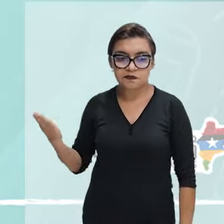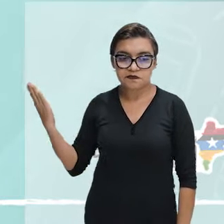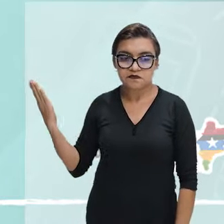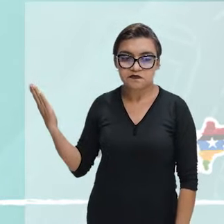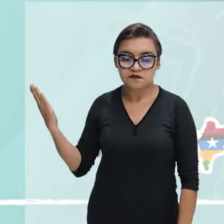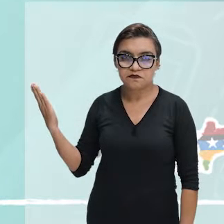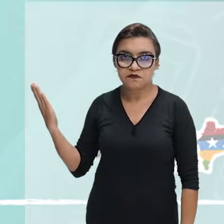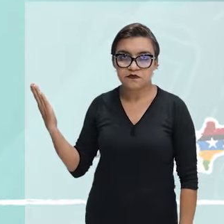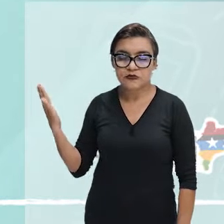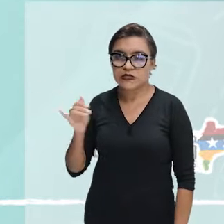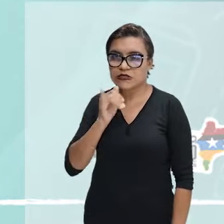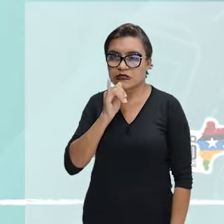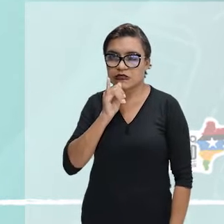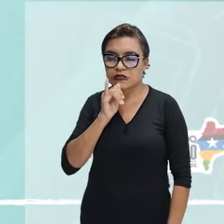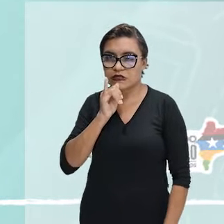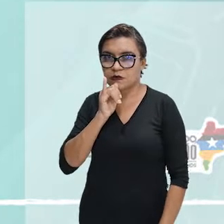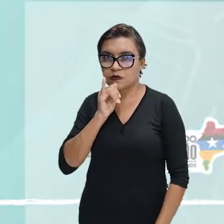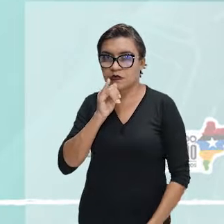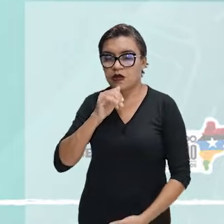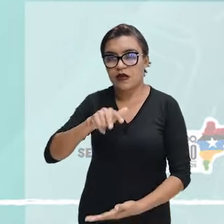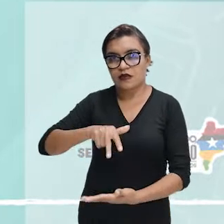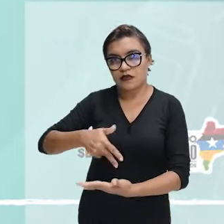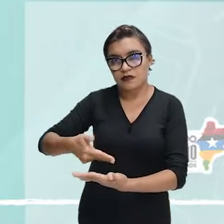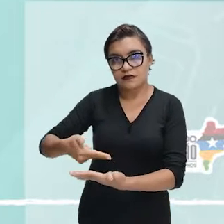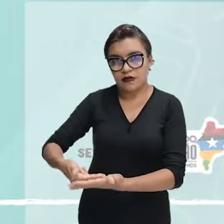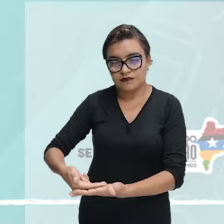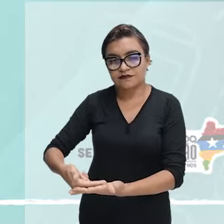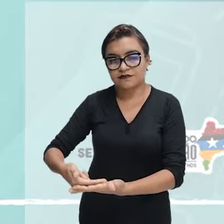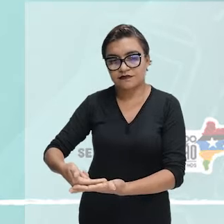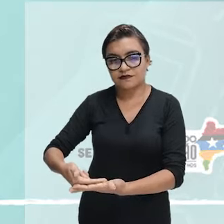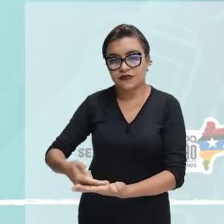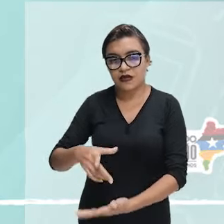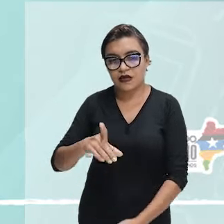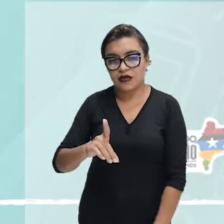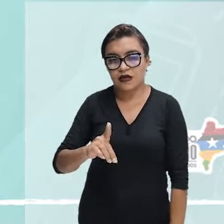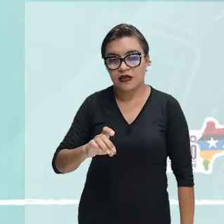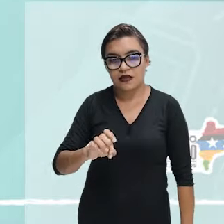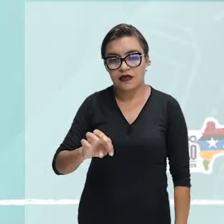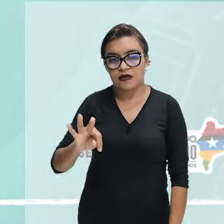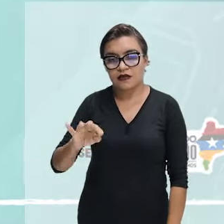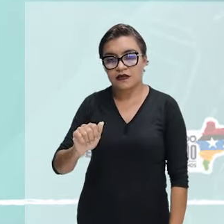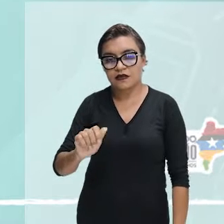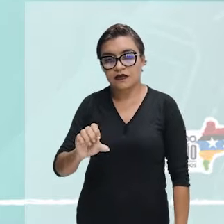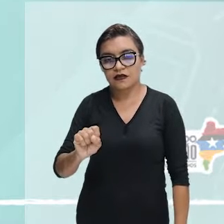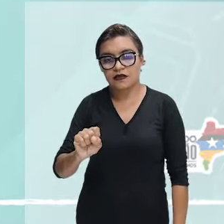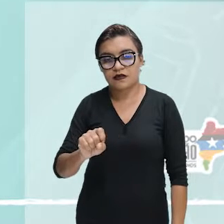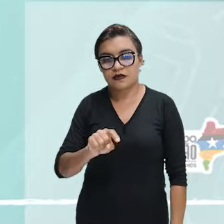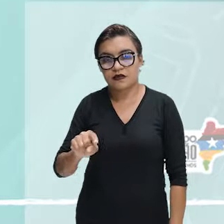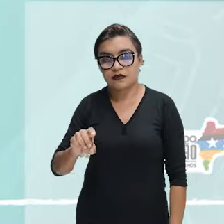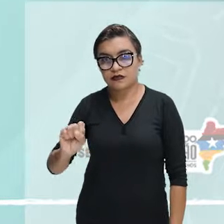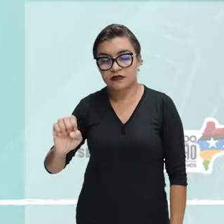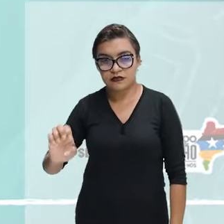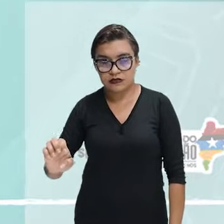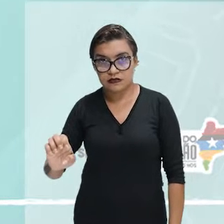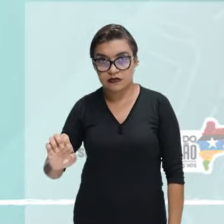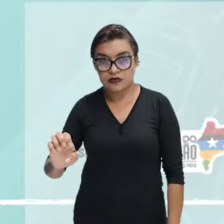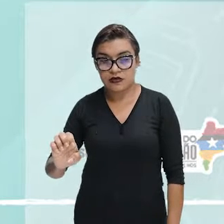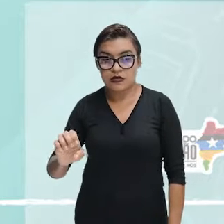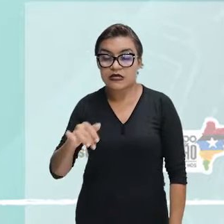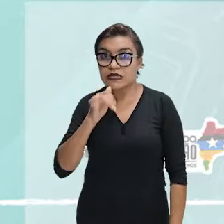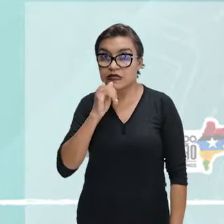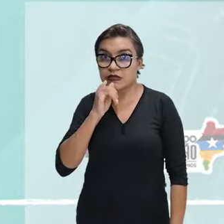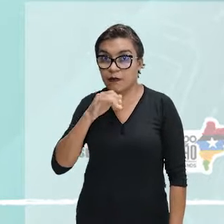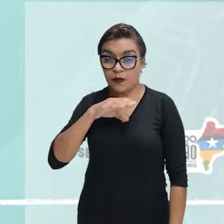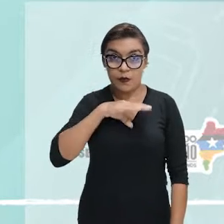acostar-se, deitar-se. Tá? Observa que na língua portuguesa eu uso sempre o hífen, tá? Para separar